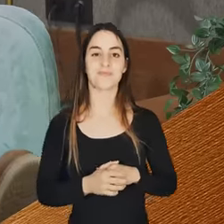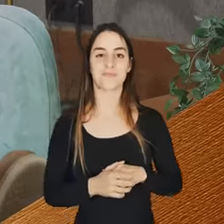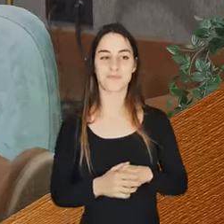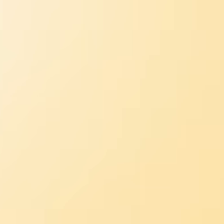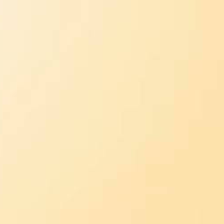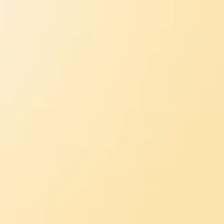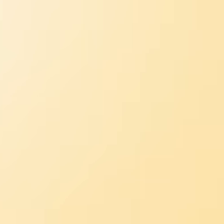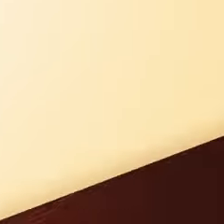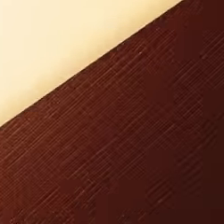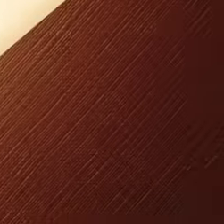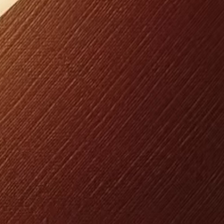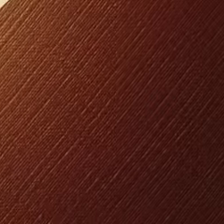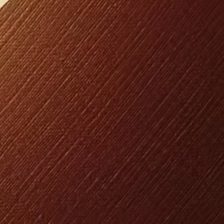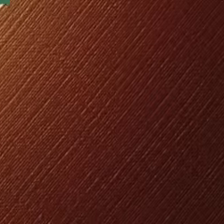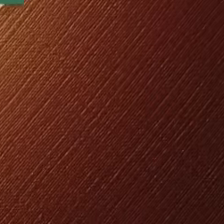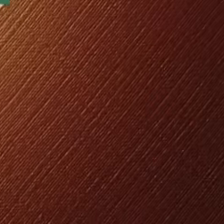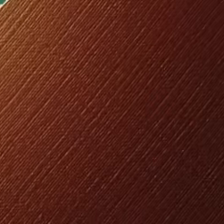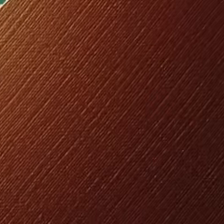obrigada, Jorge. Obrigado. Bela merda.